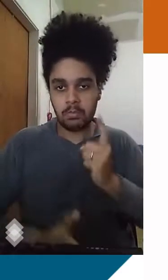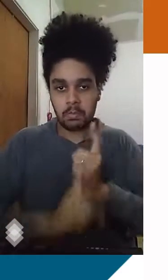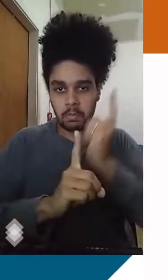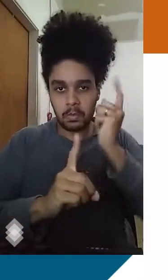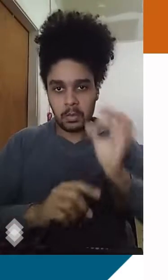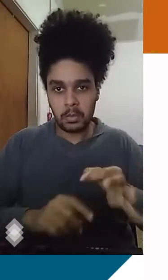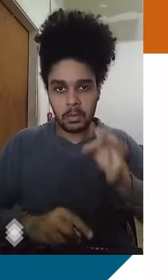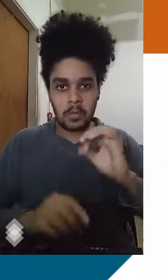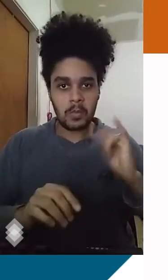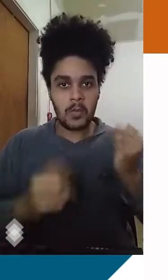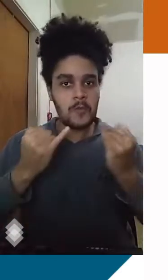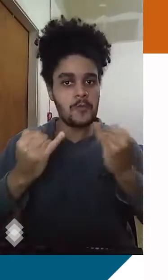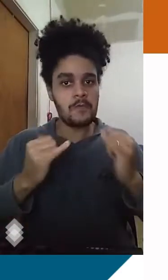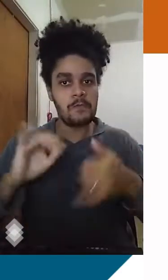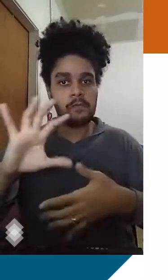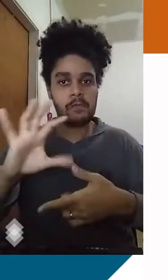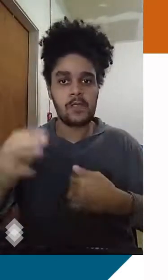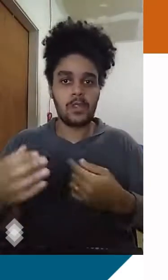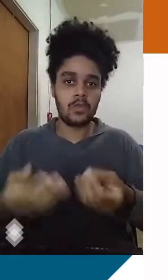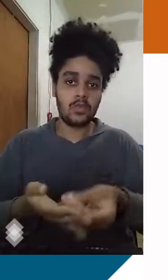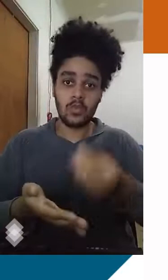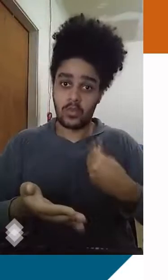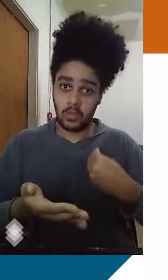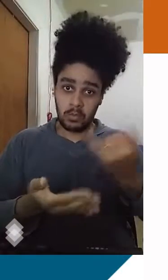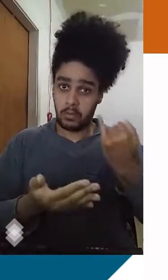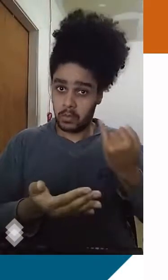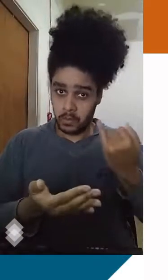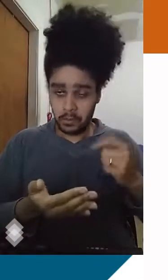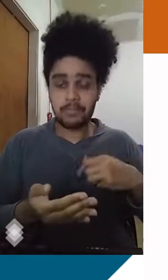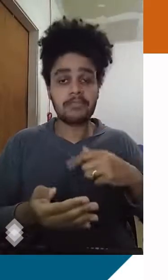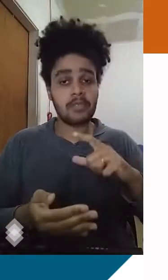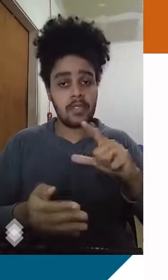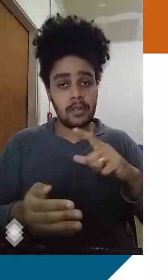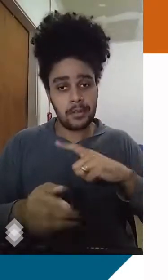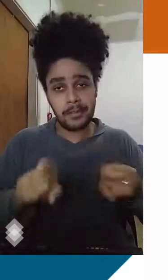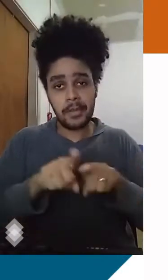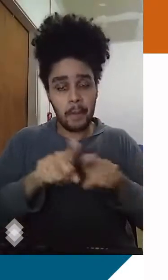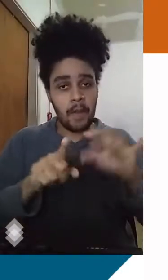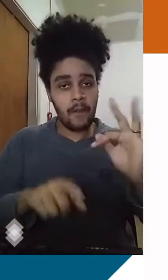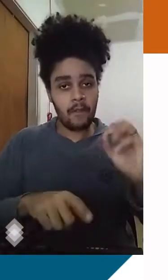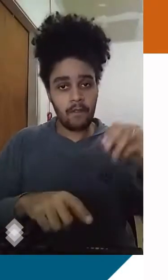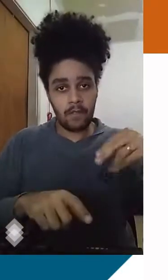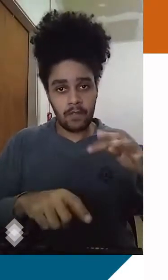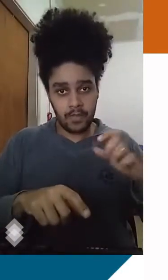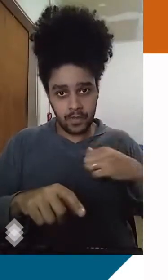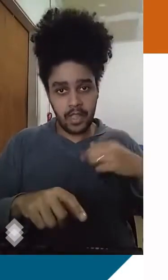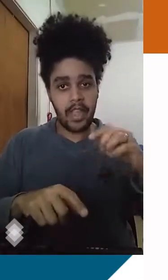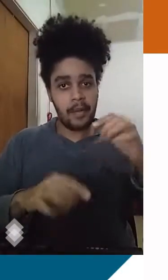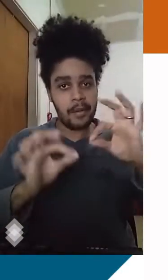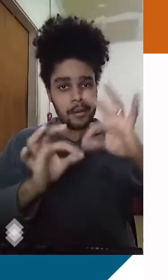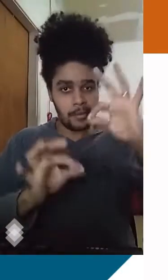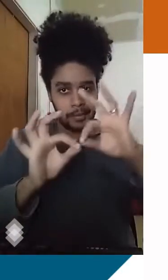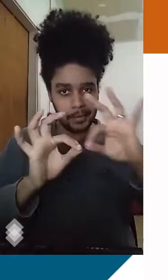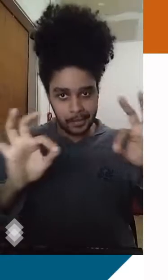identificar de maneira correta as informações que esse mapa está passando para a gente. O mapa também vai ter a sua fonte, vai ter as